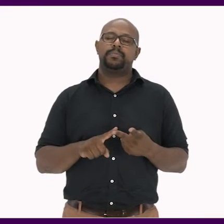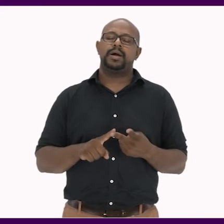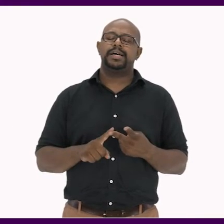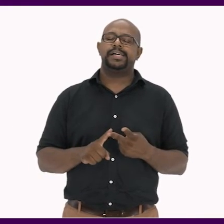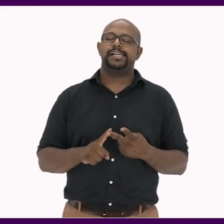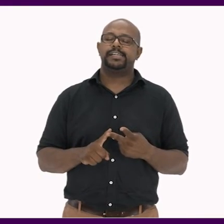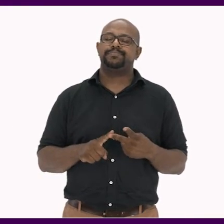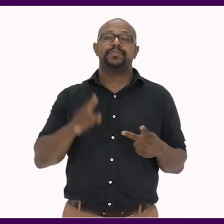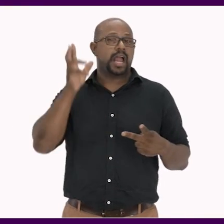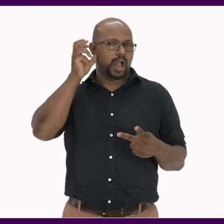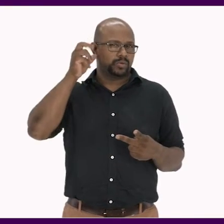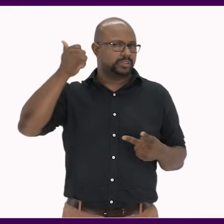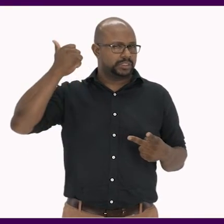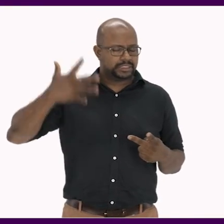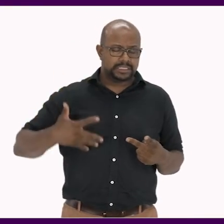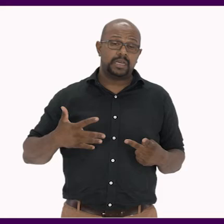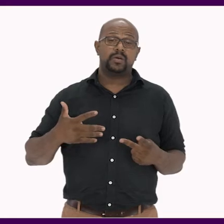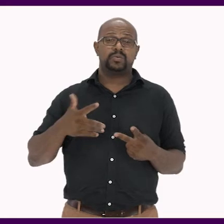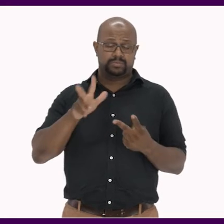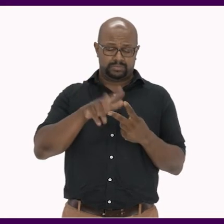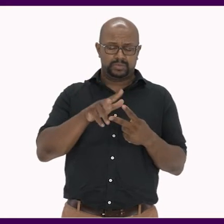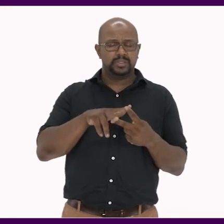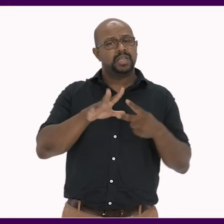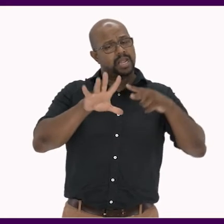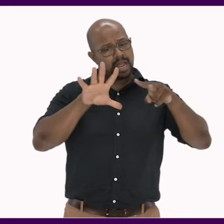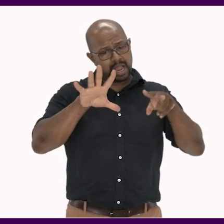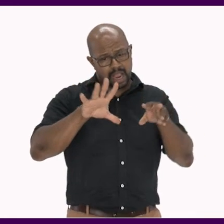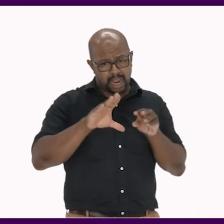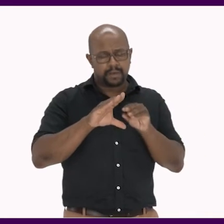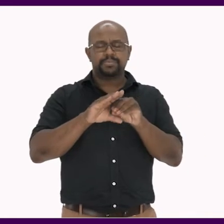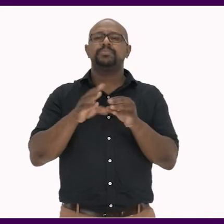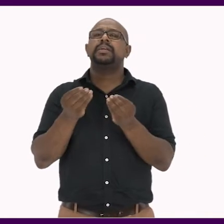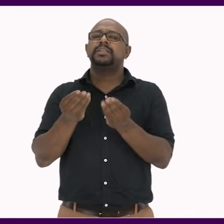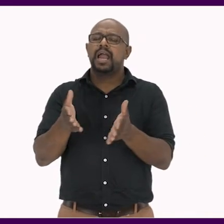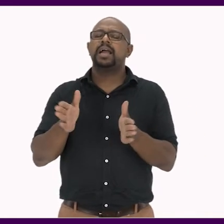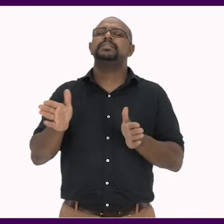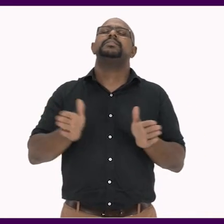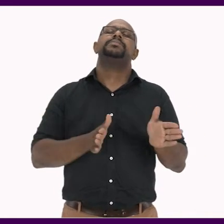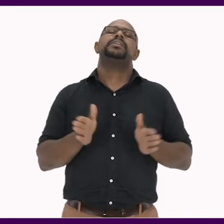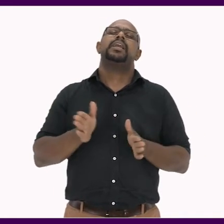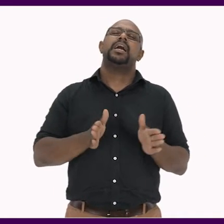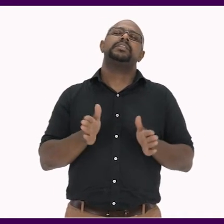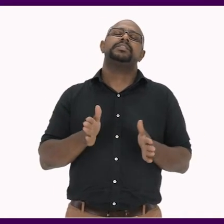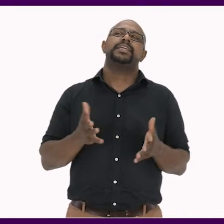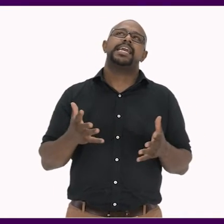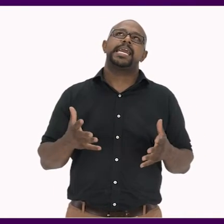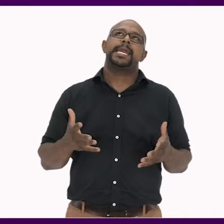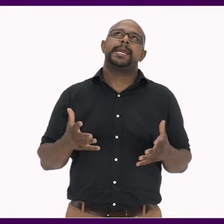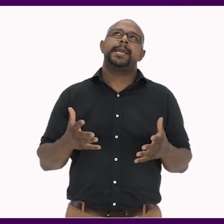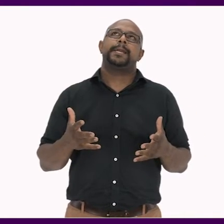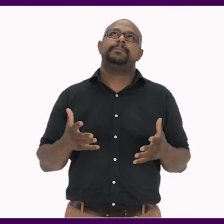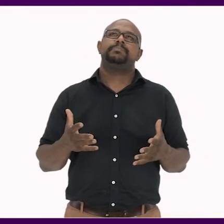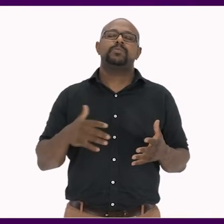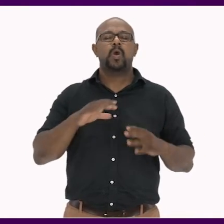como a audiodescrição, para a gente conseguir dar uma acessibilidade